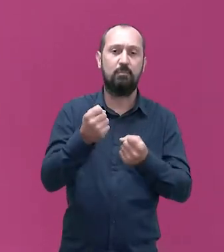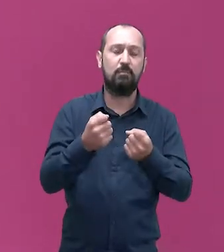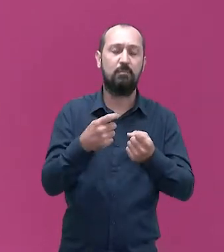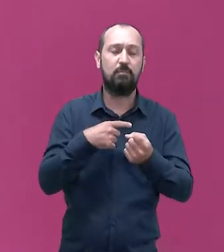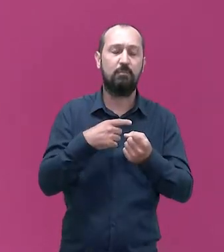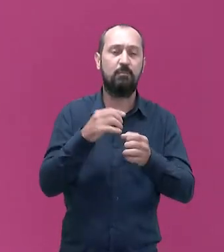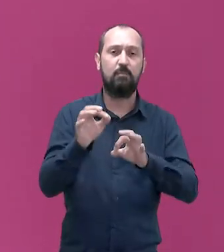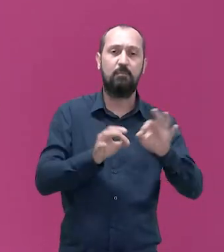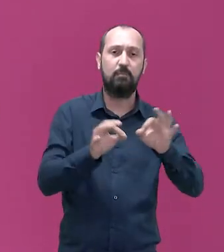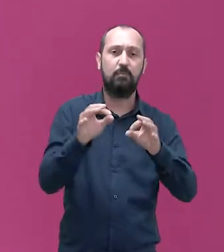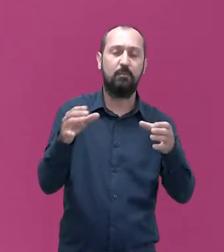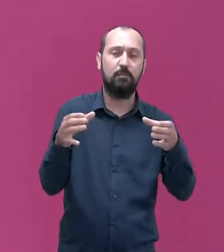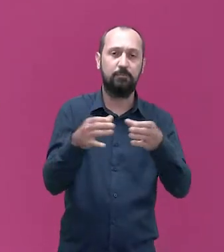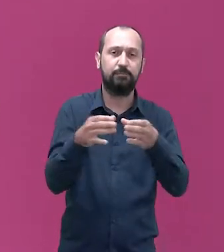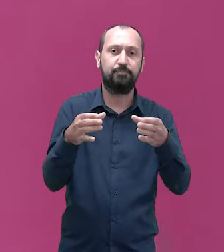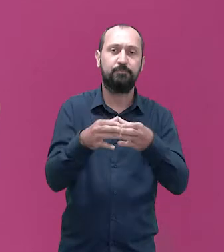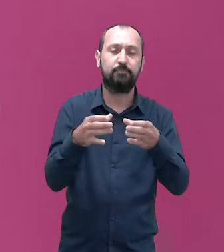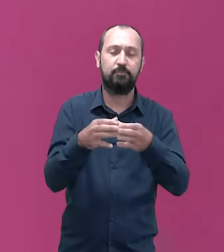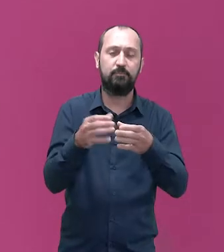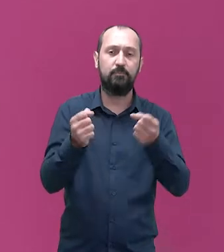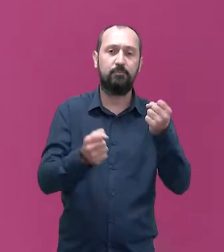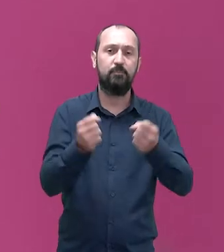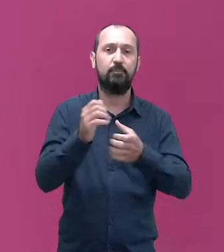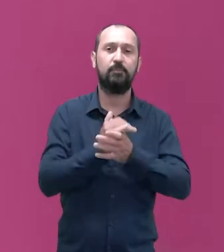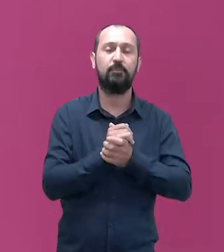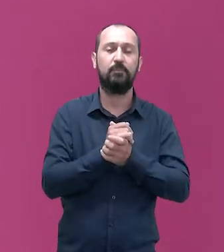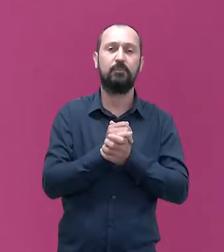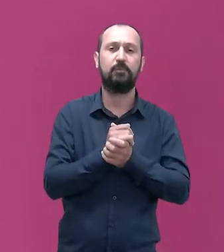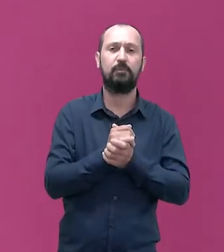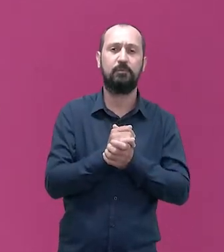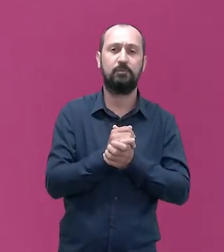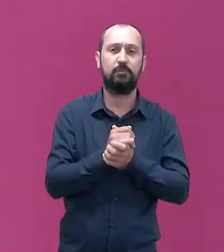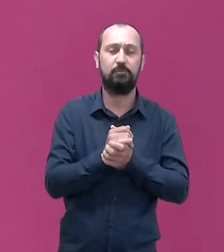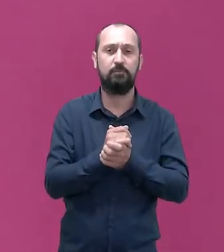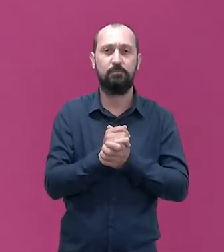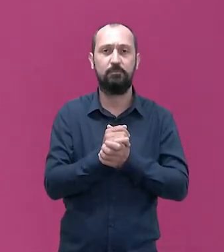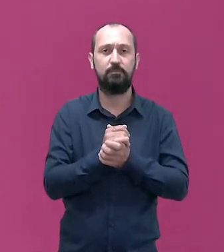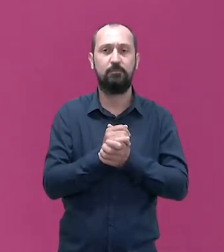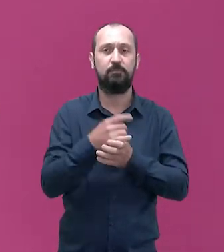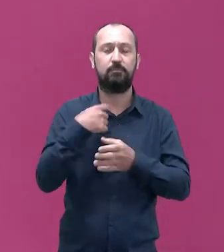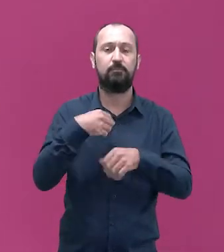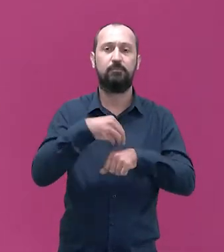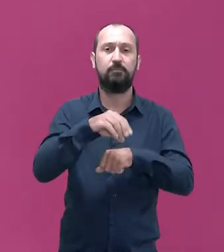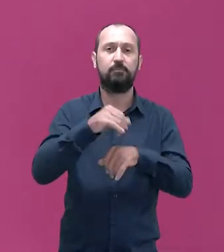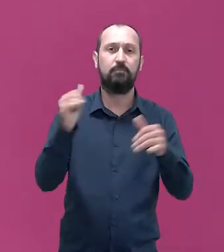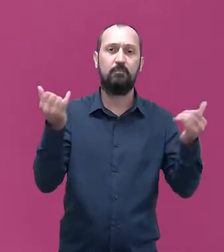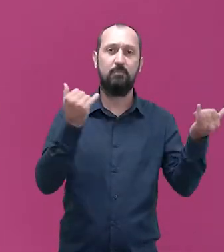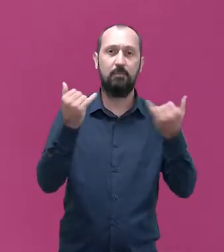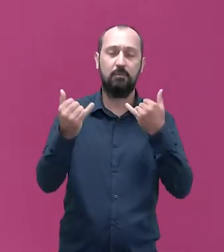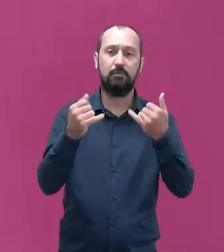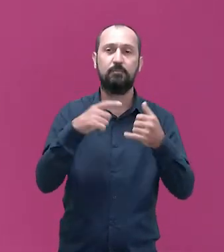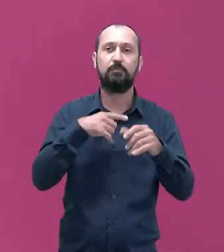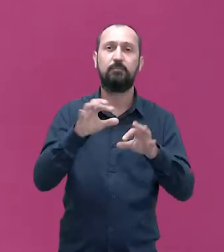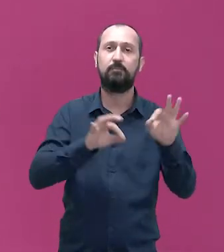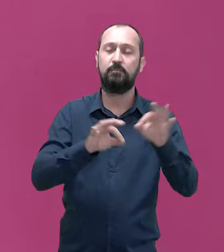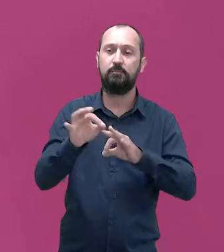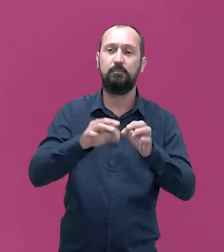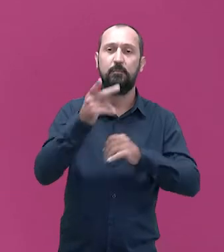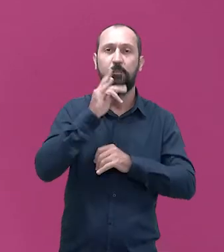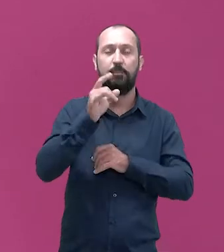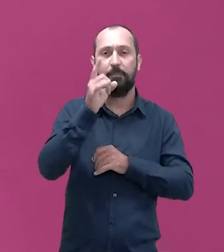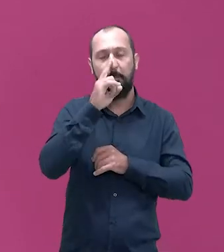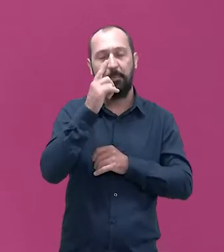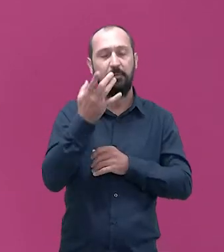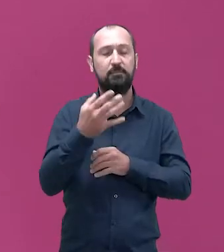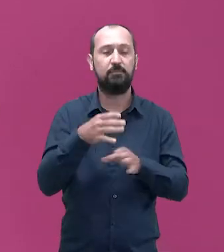esse condutor vai encaminhar para o grupo do transporte escolar. E ali a gente faz a divulgação e já encaminha